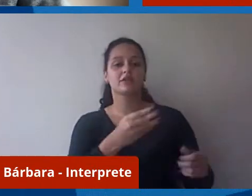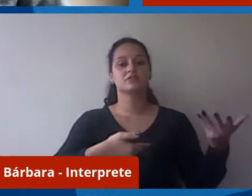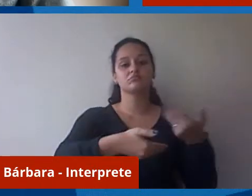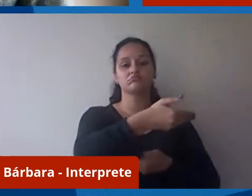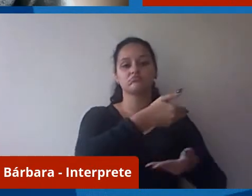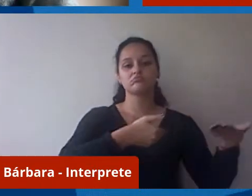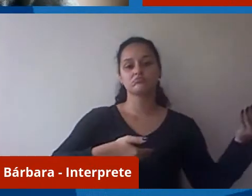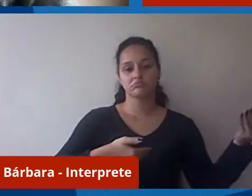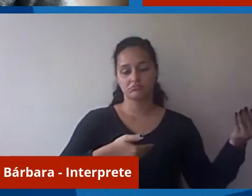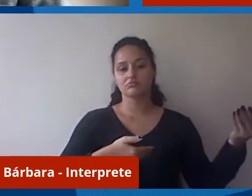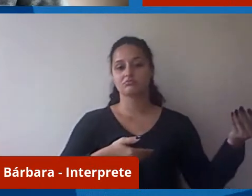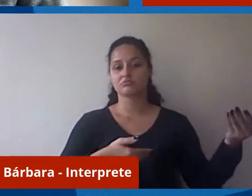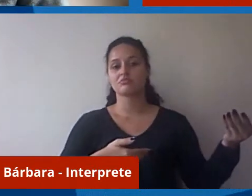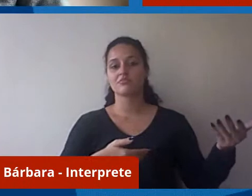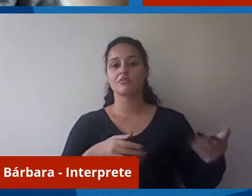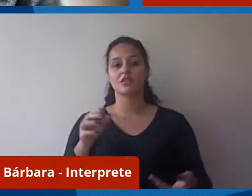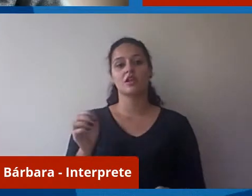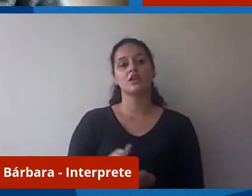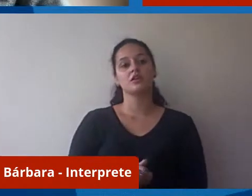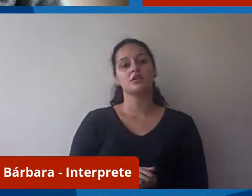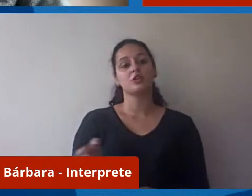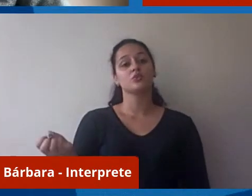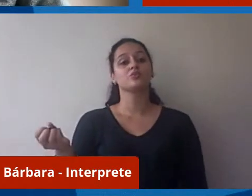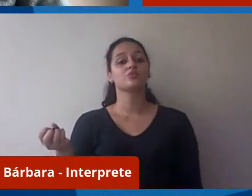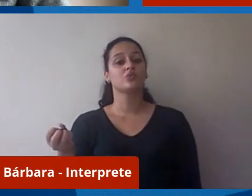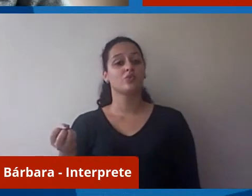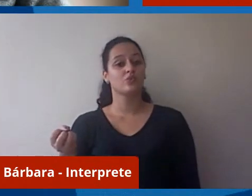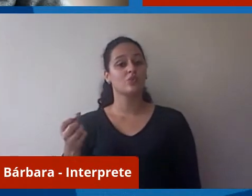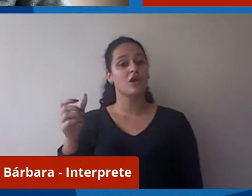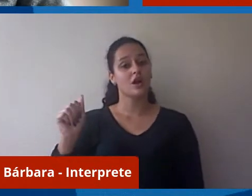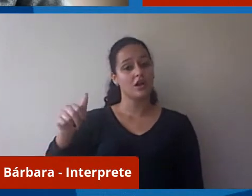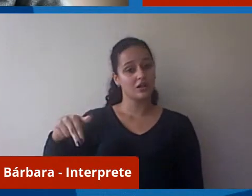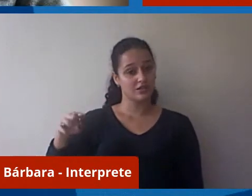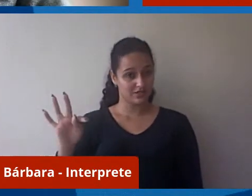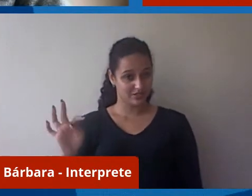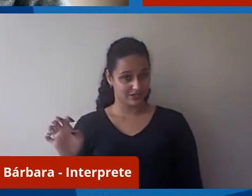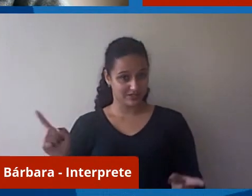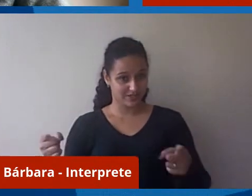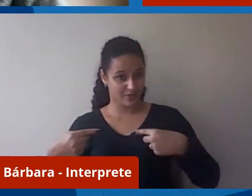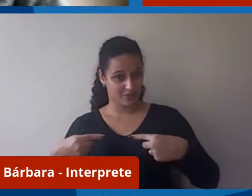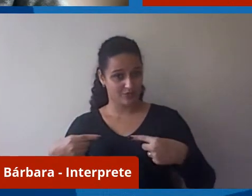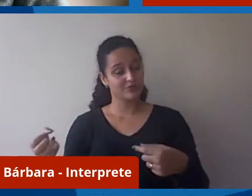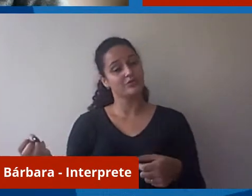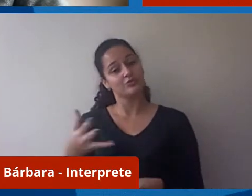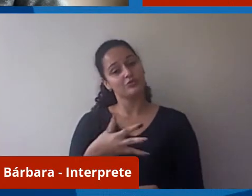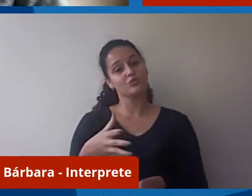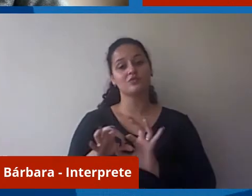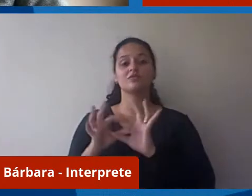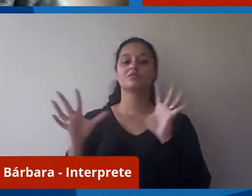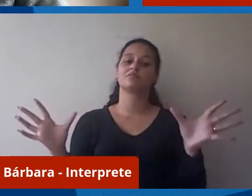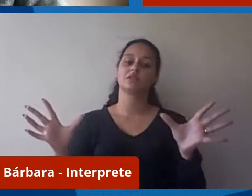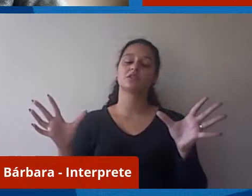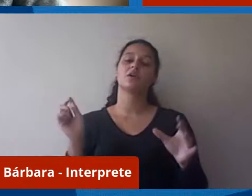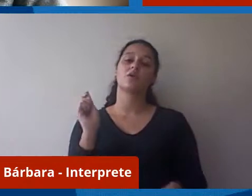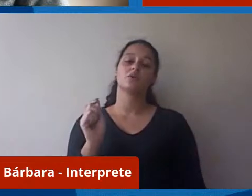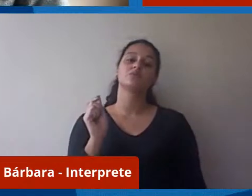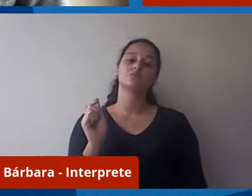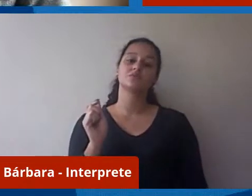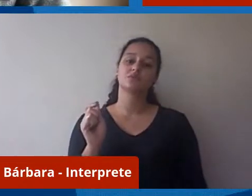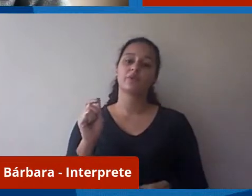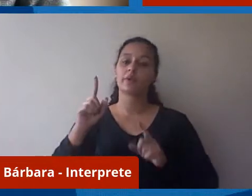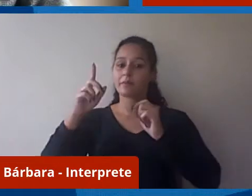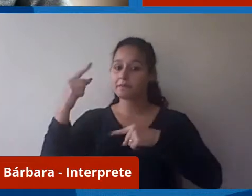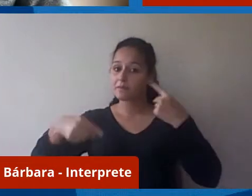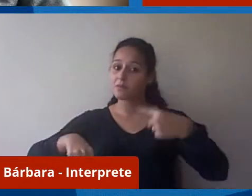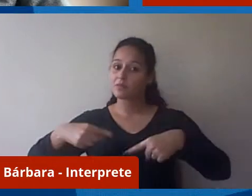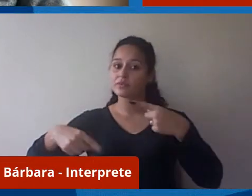neoliberalismo, a centralidade é o mercado. Para o antineoliberalismo, resgate do papel ativo do Estado, fortalecendo o